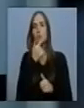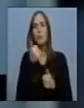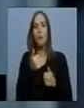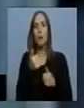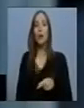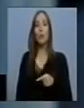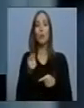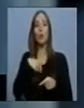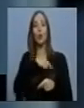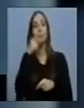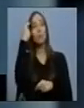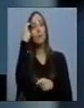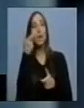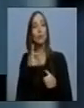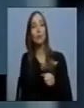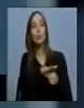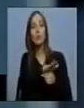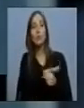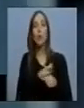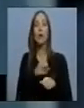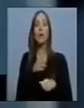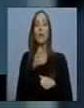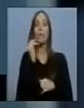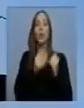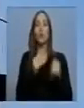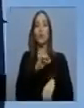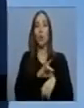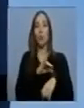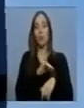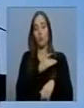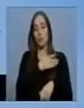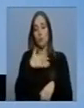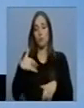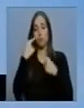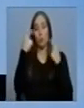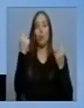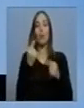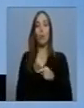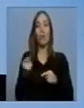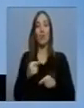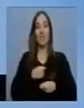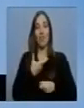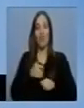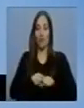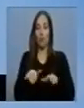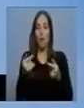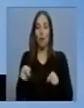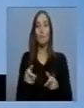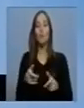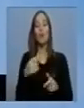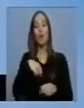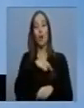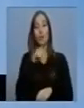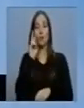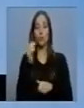contexto de uma ameaça à saúde pública que é o vírus da sida boneca eu penso que nesta peça que eu vi nos mesmo